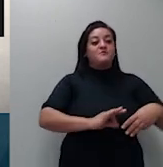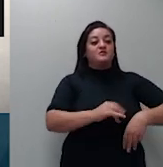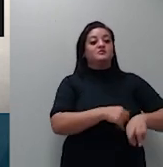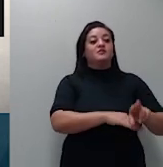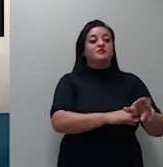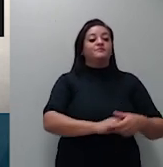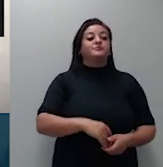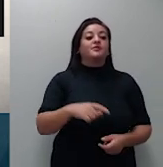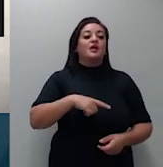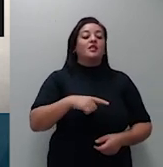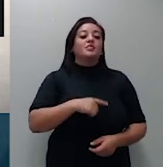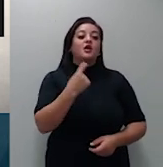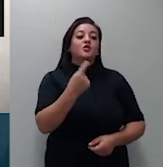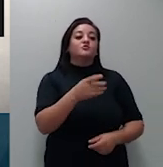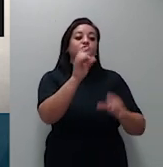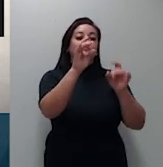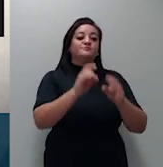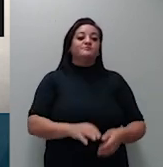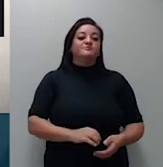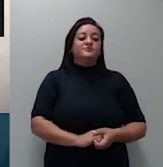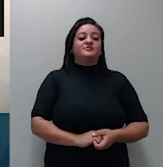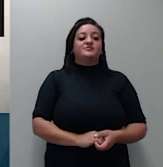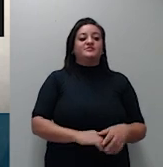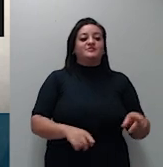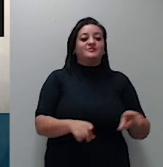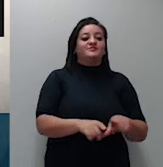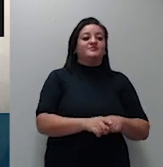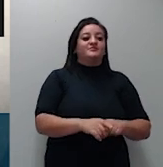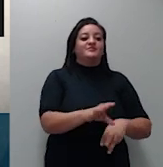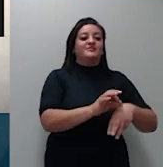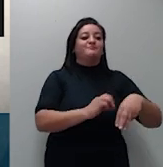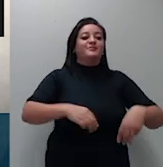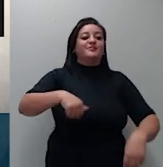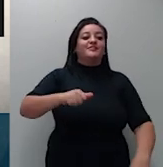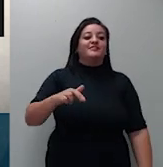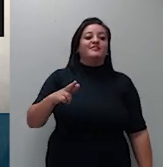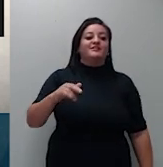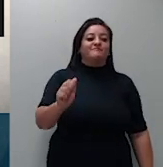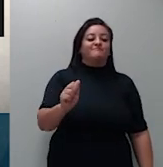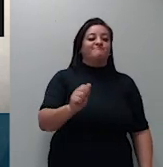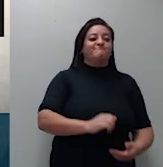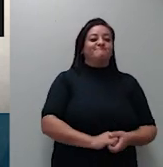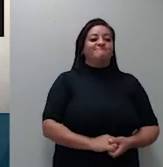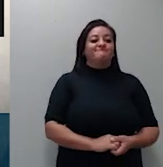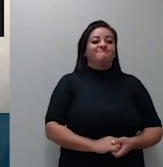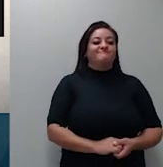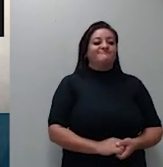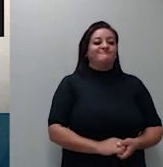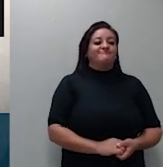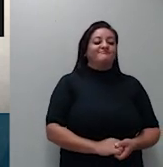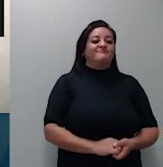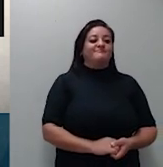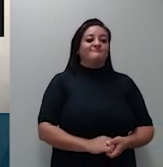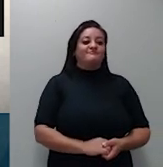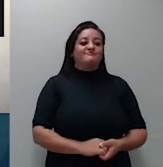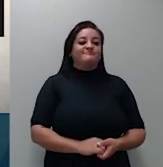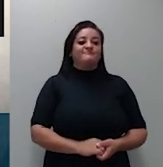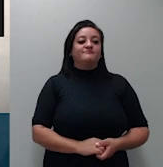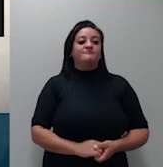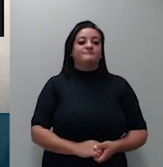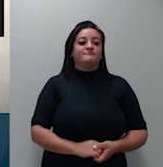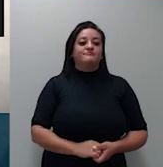da ministra Maria Isabel gallotti São dois recursos e